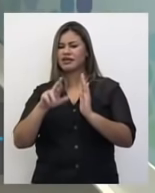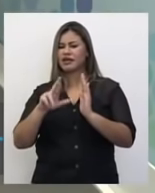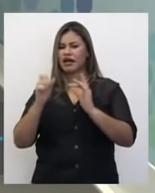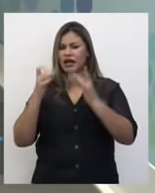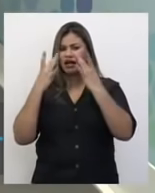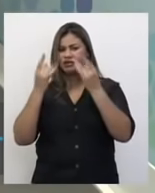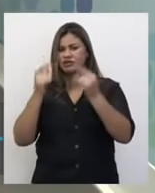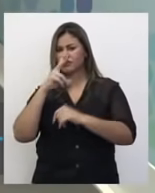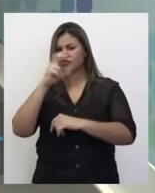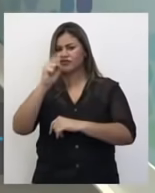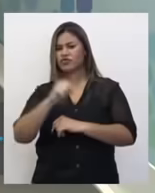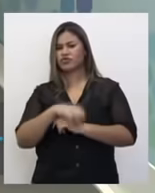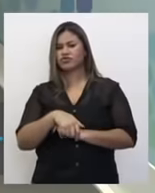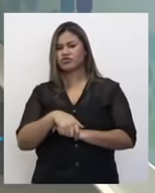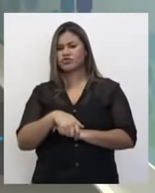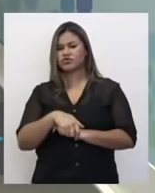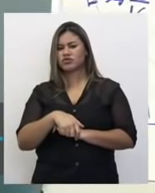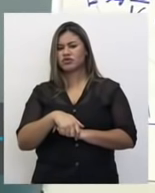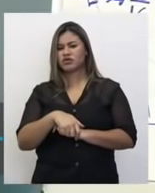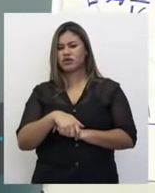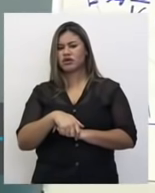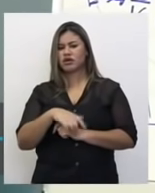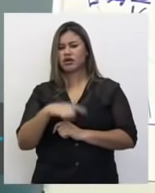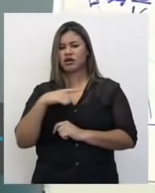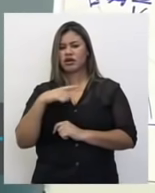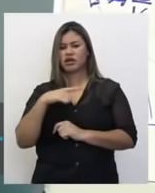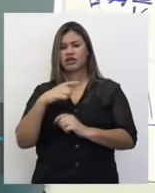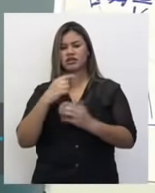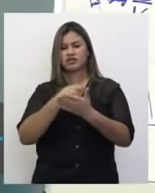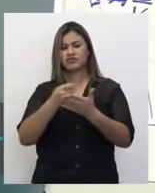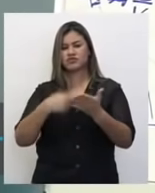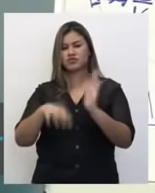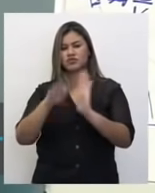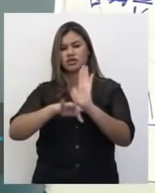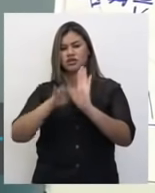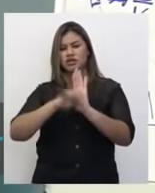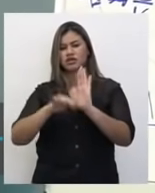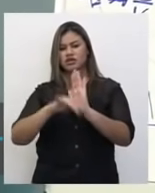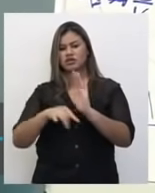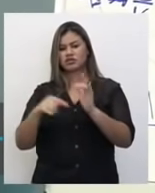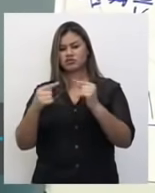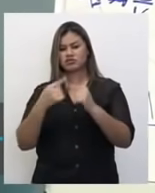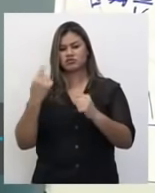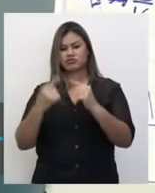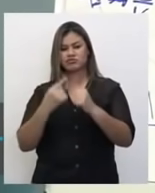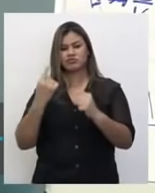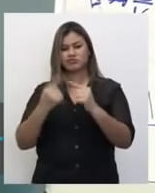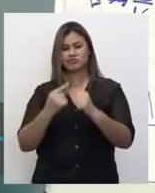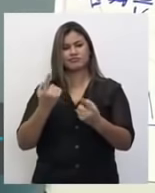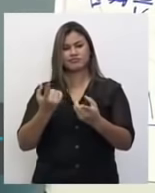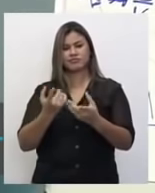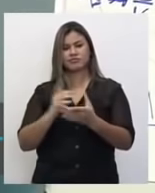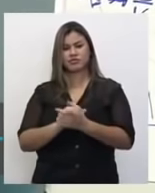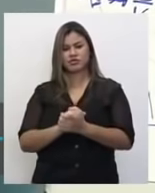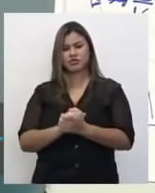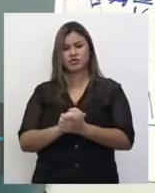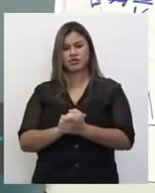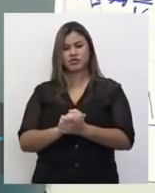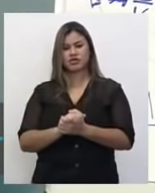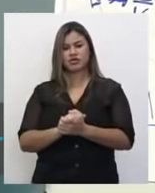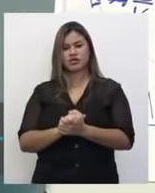muita atenção na aula. Ela escreveu um texto que tem tudo a ver, só que não com a nossa aula. Então eu